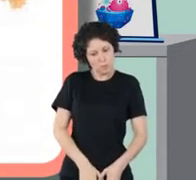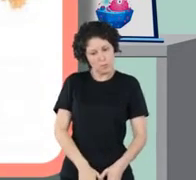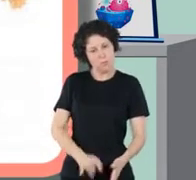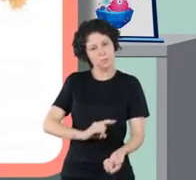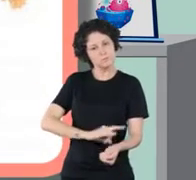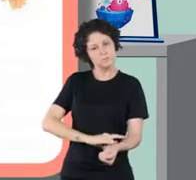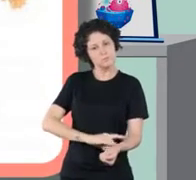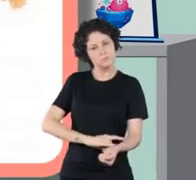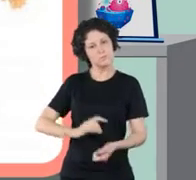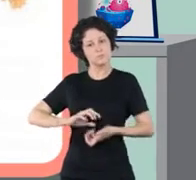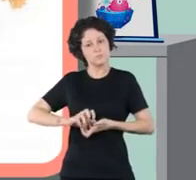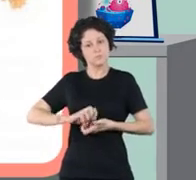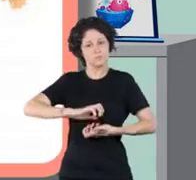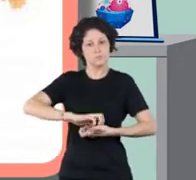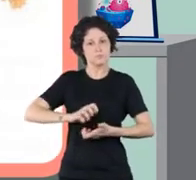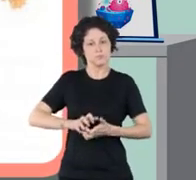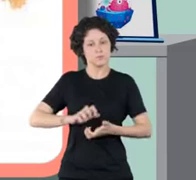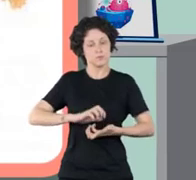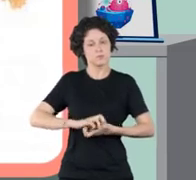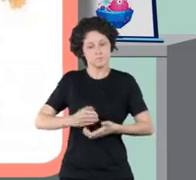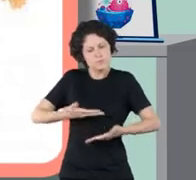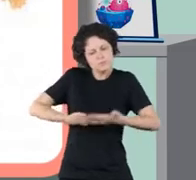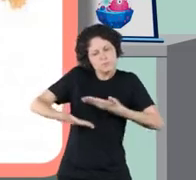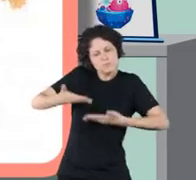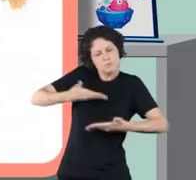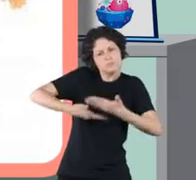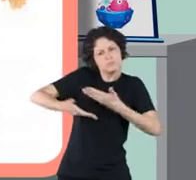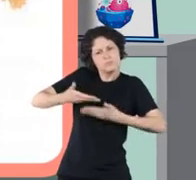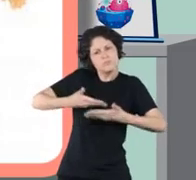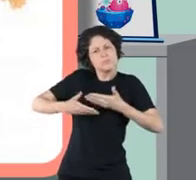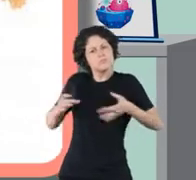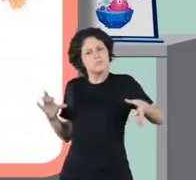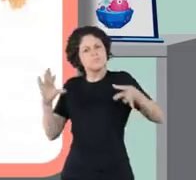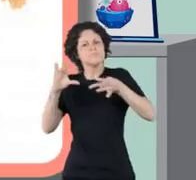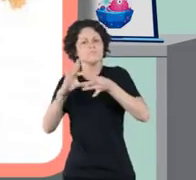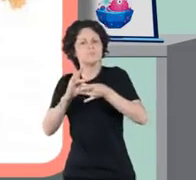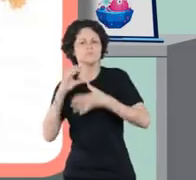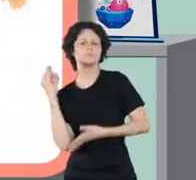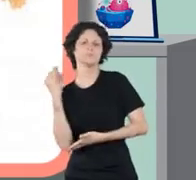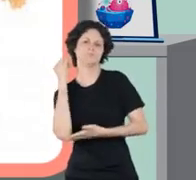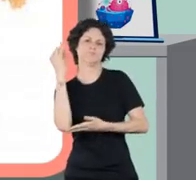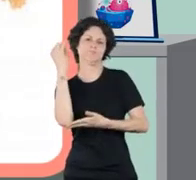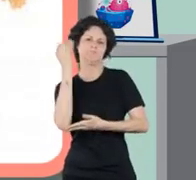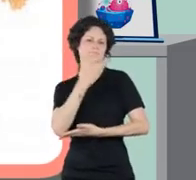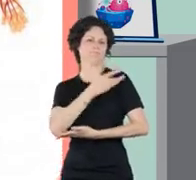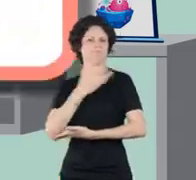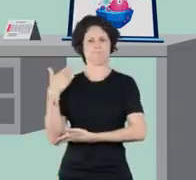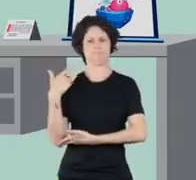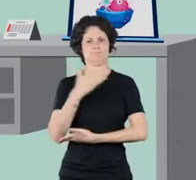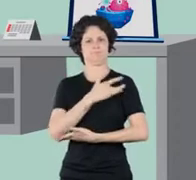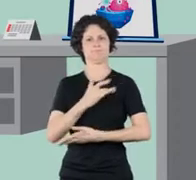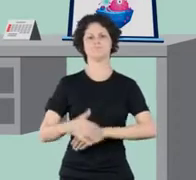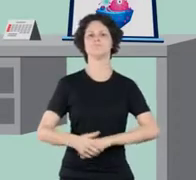digestório, entre outros. Juntos eles formam o nosso corpo e cada um deles tem funções essenciais para a nossa